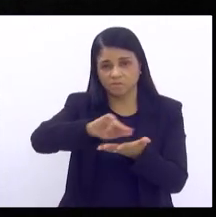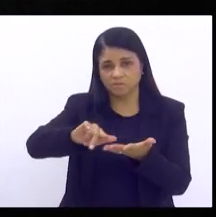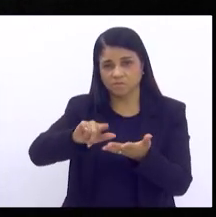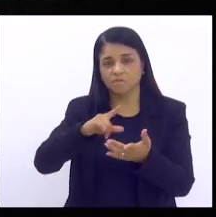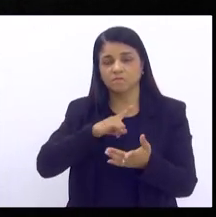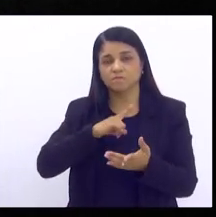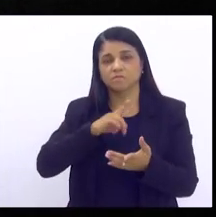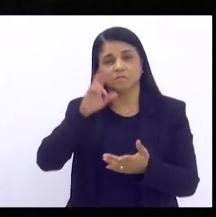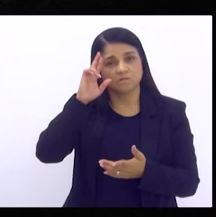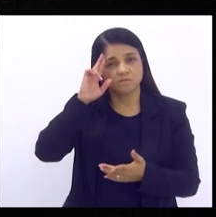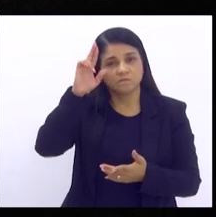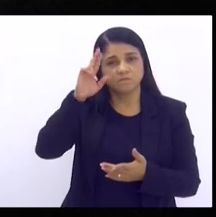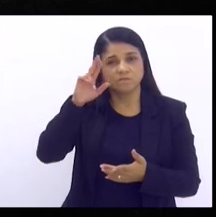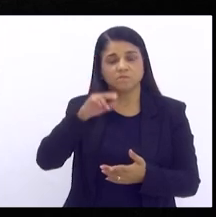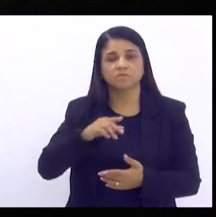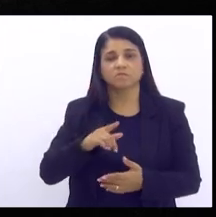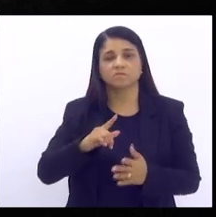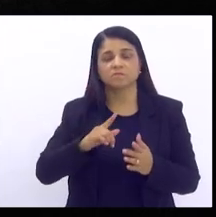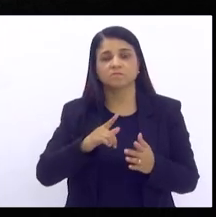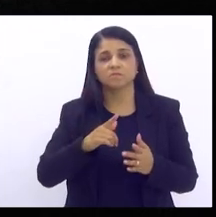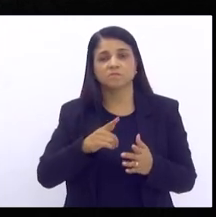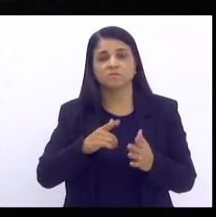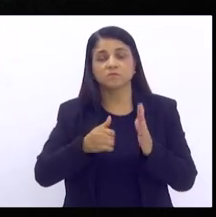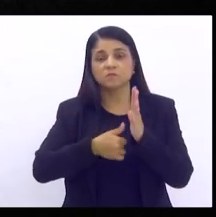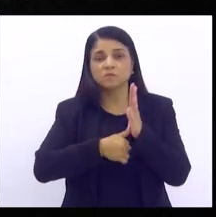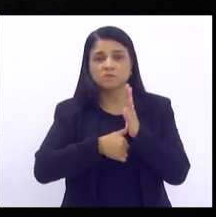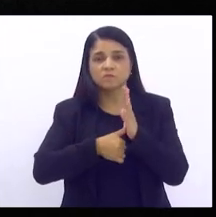stand, de clubes de tiros,